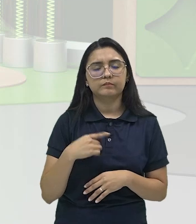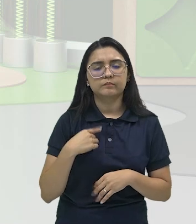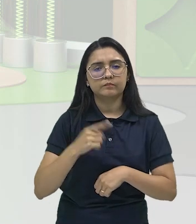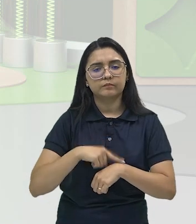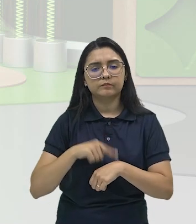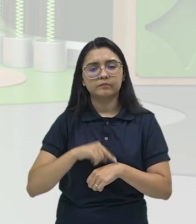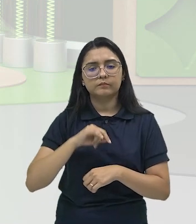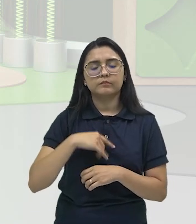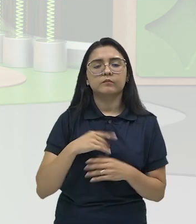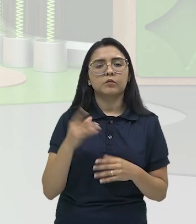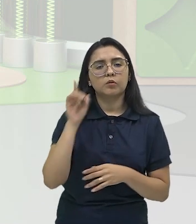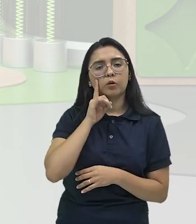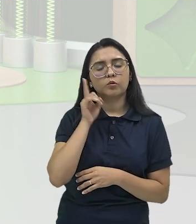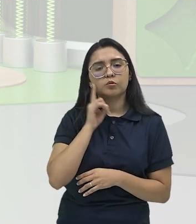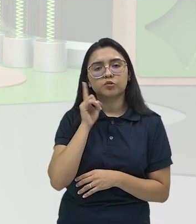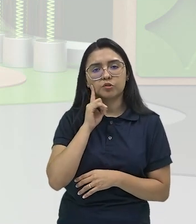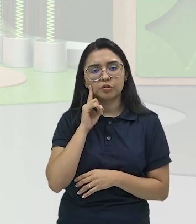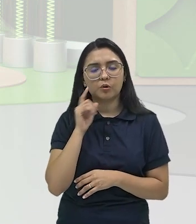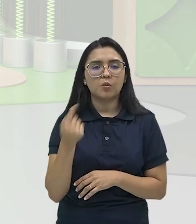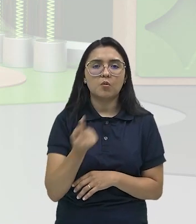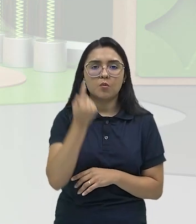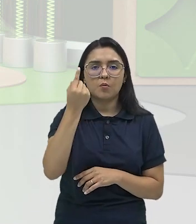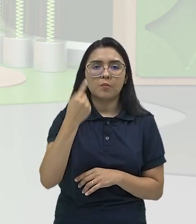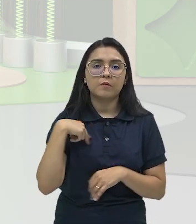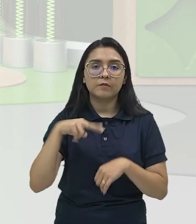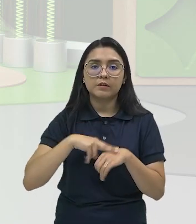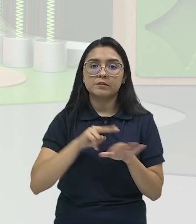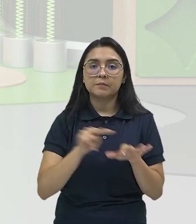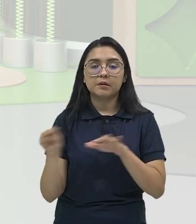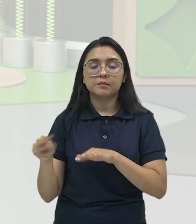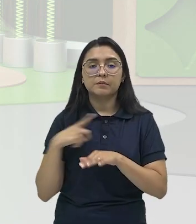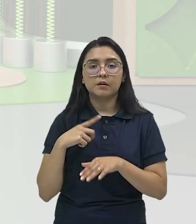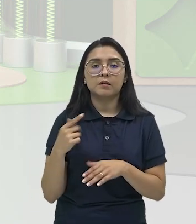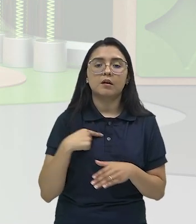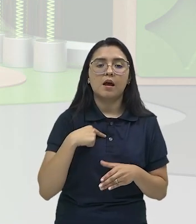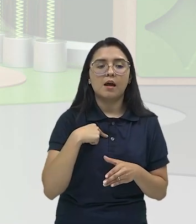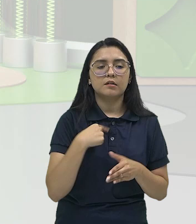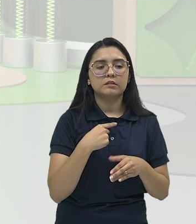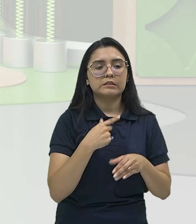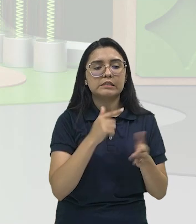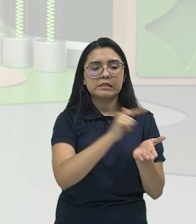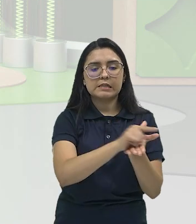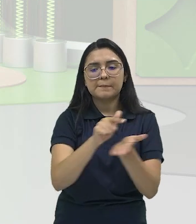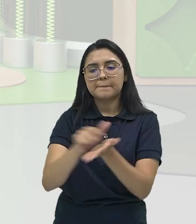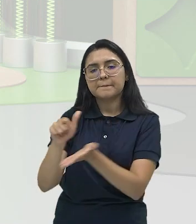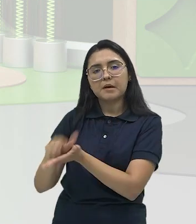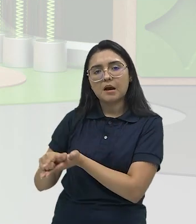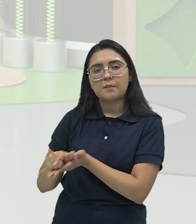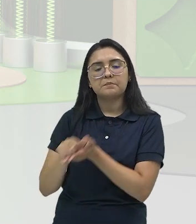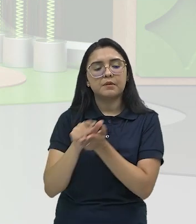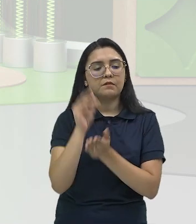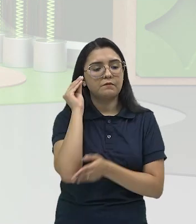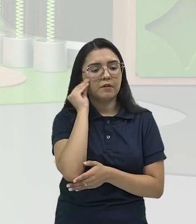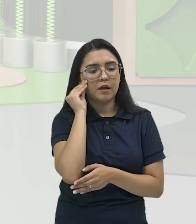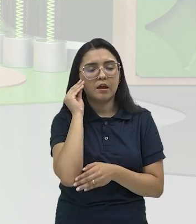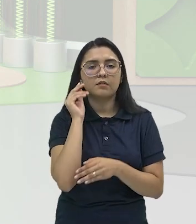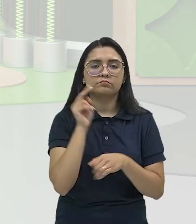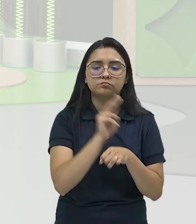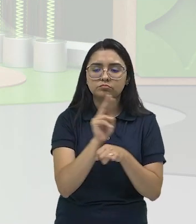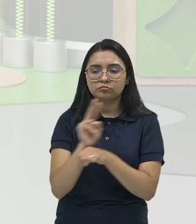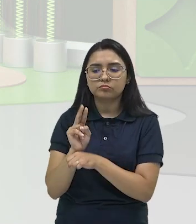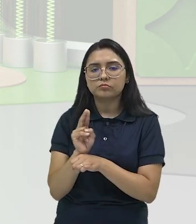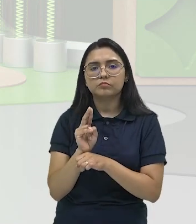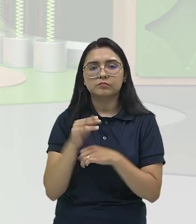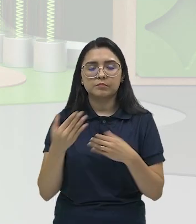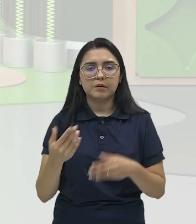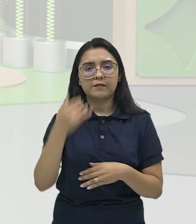tempo, todos os dias, ou pelo menos uma vez na semana, para fazer essa checagem, para fazer, né, com que esse